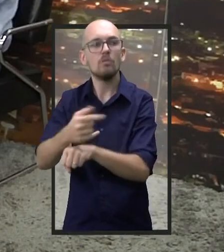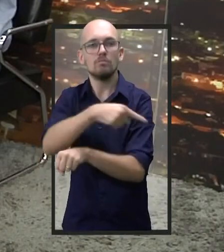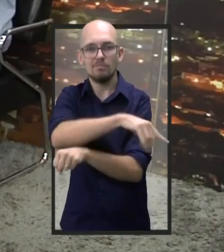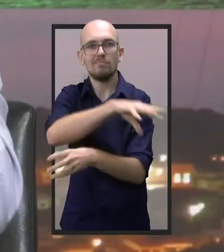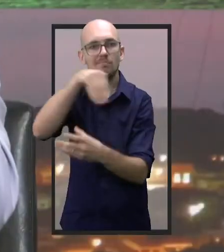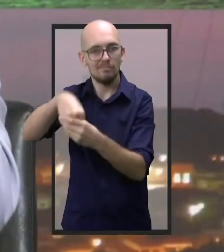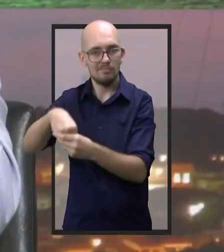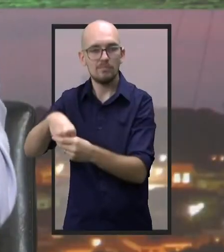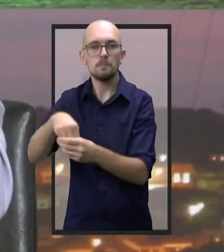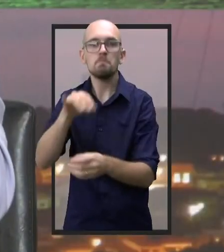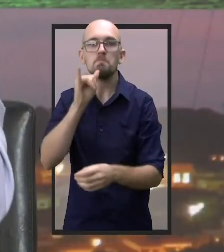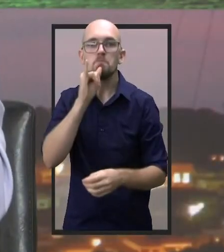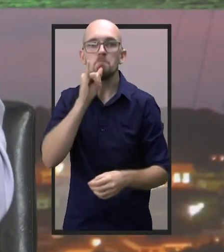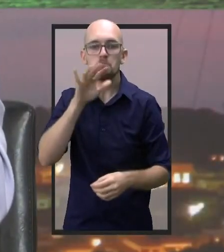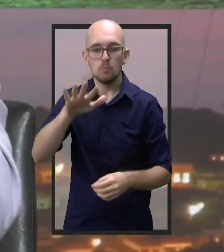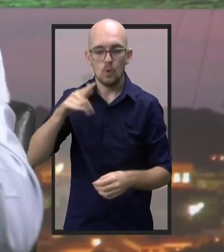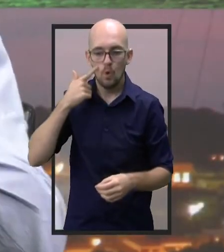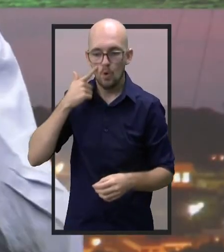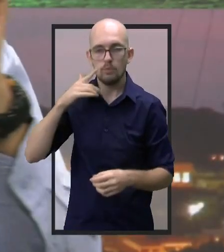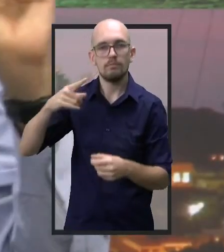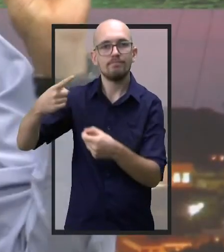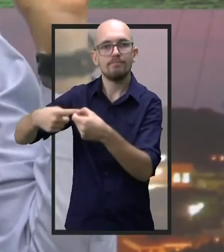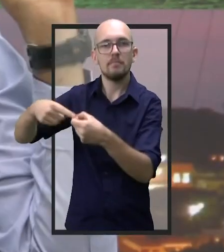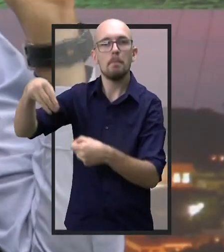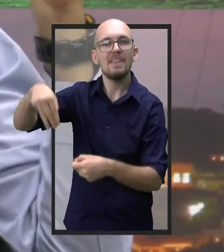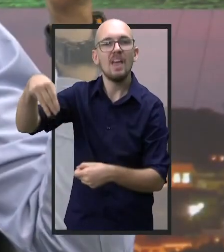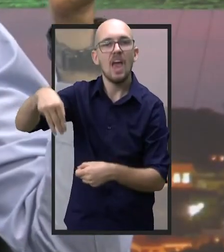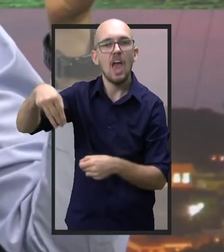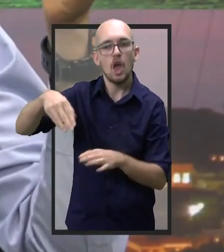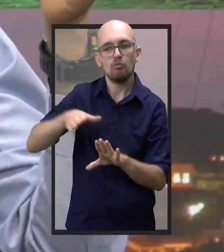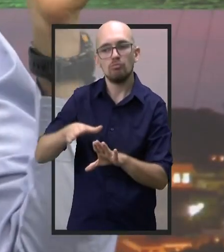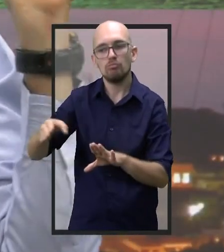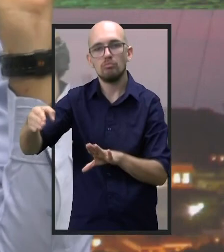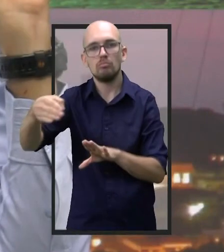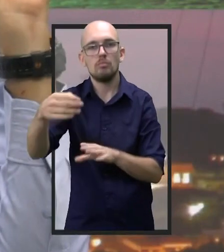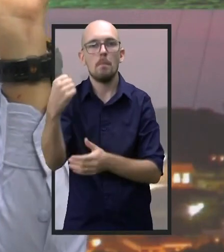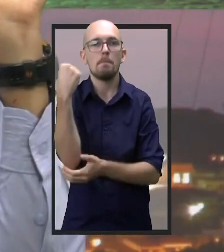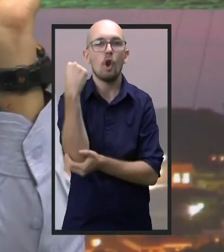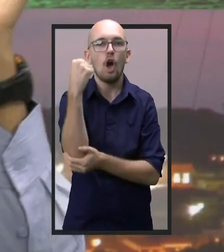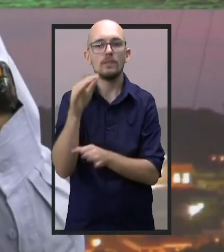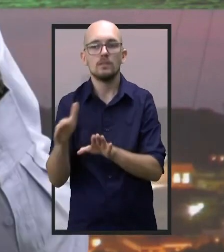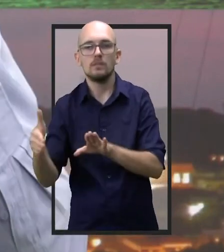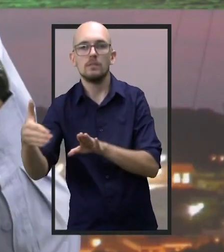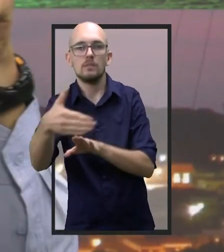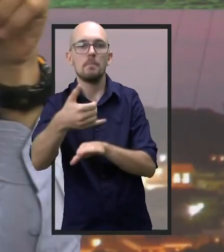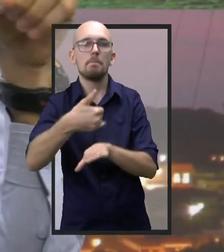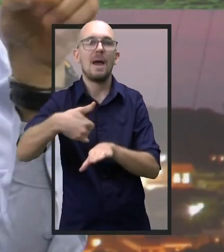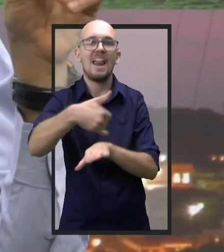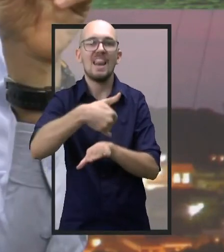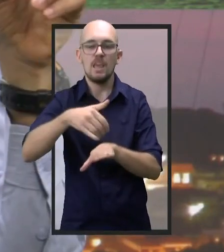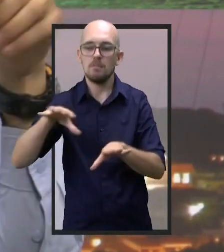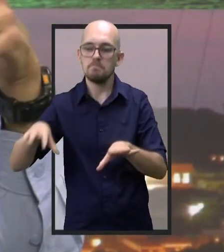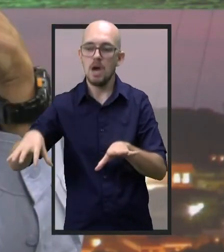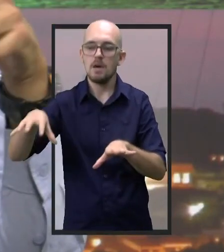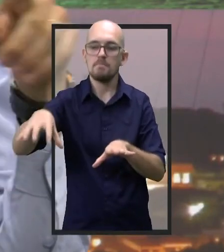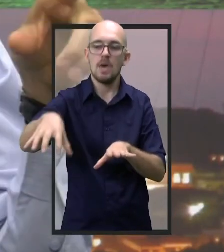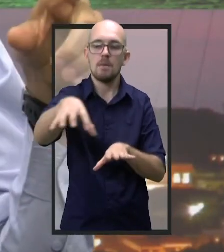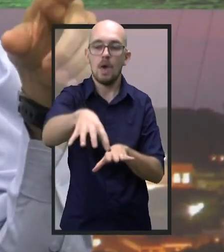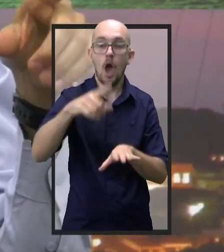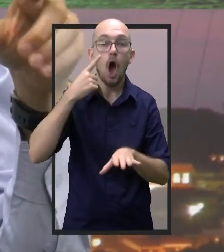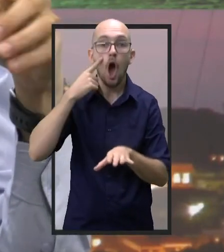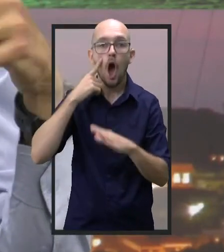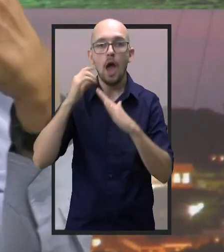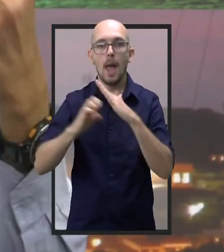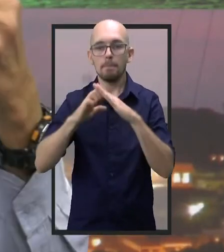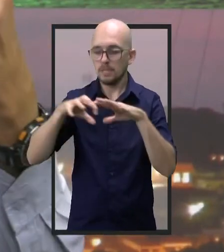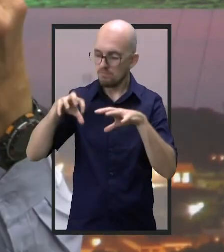aqui, tanto vindo aqui de Mineiros ou saindo Brotas ou Bariri, elencar as empresas que estão